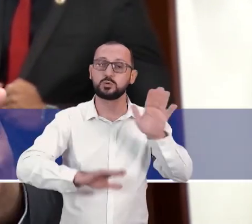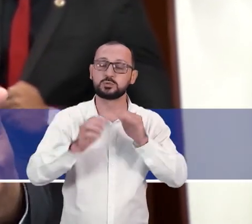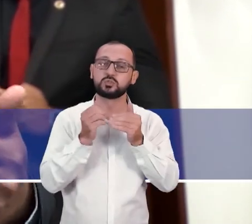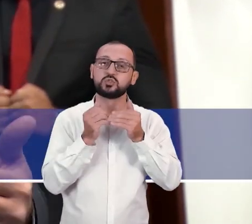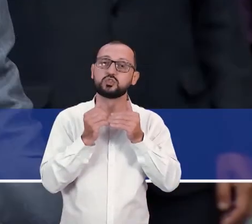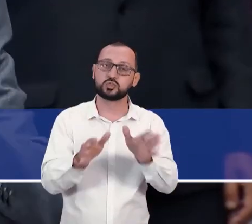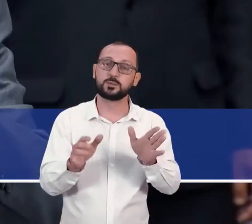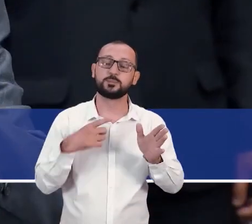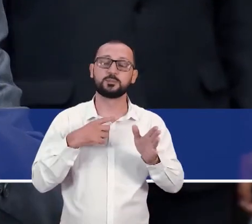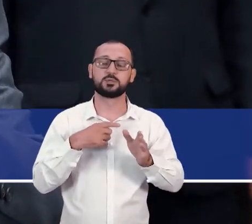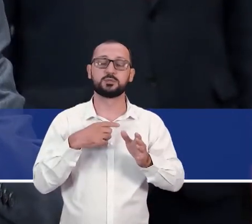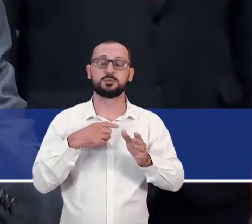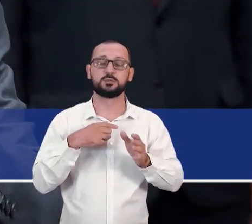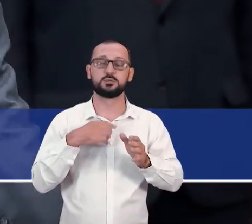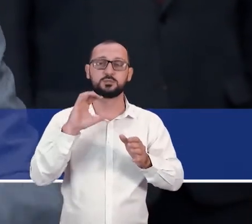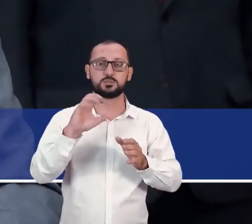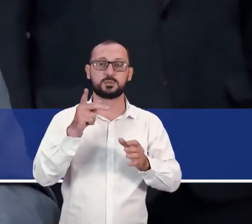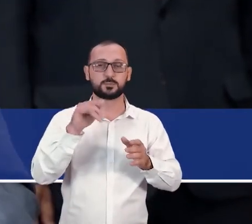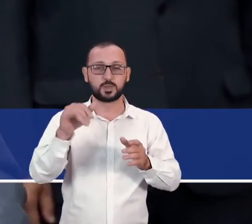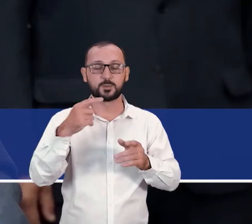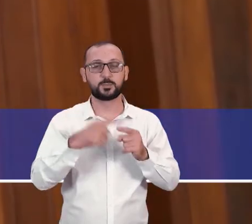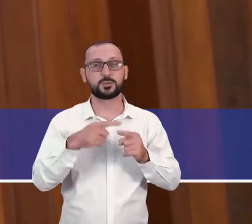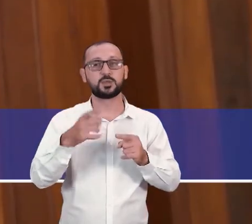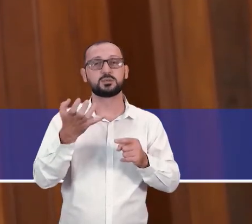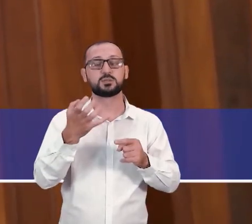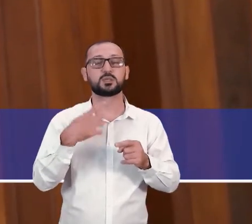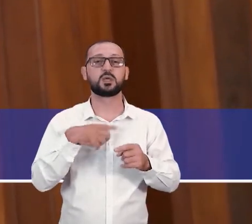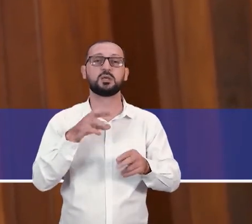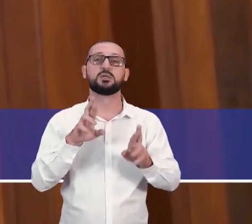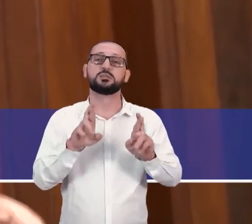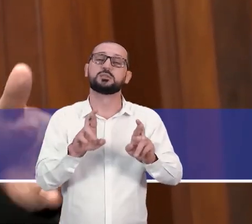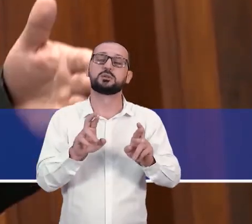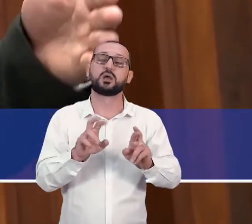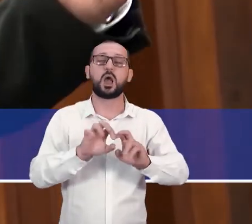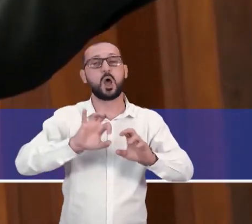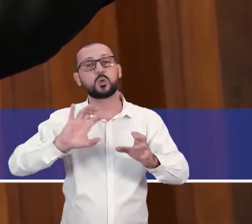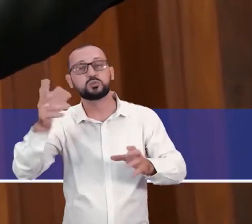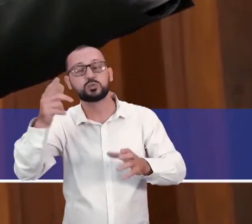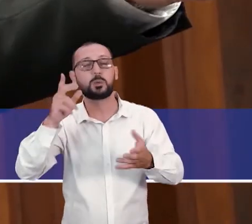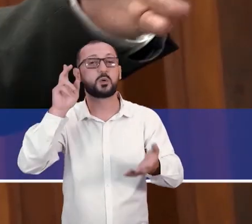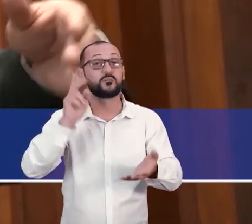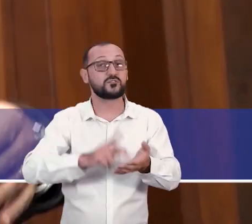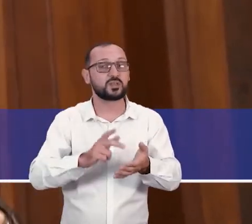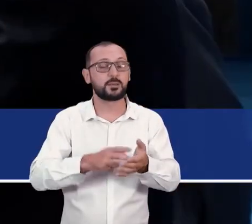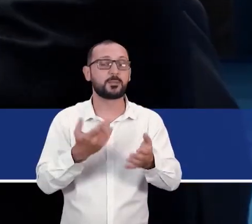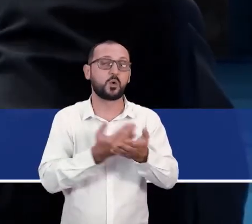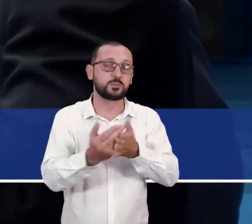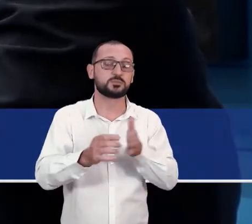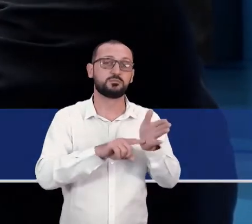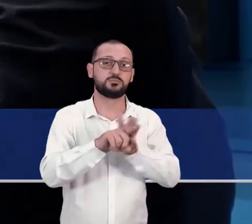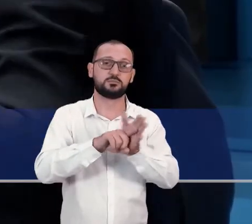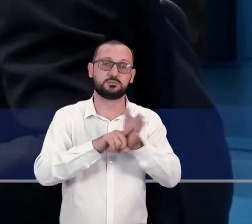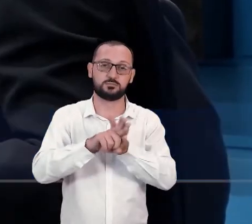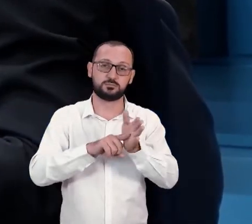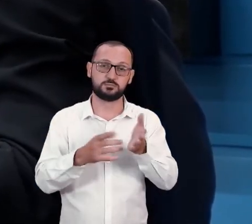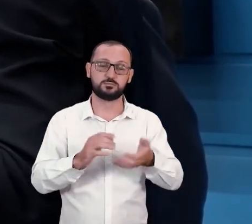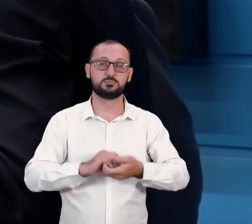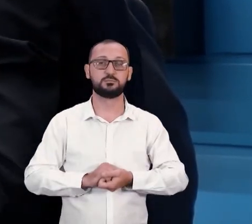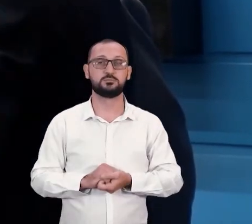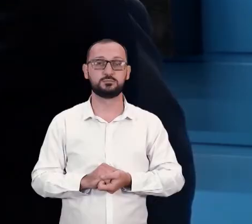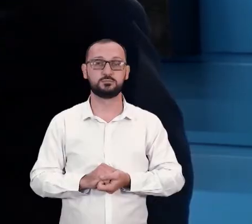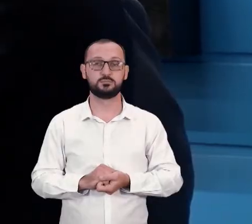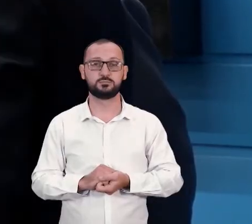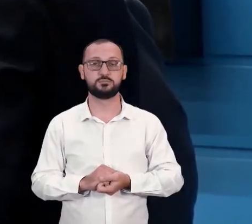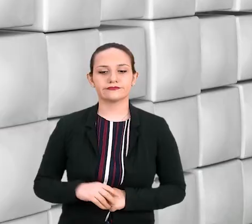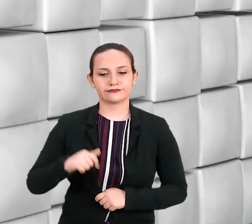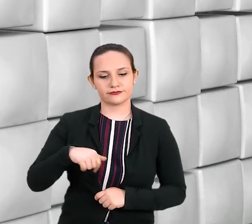de cautela sobre eventual abertura de CPI. Isso porque todos aguardam um fato determinante que embase a investigação